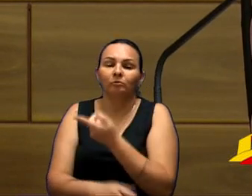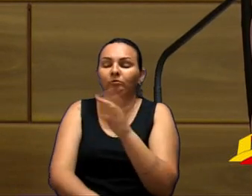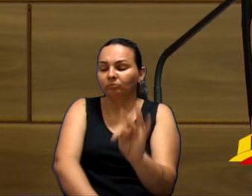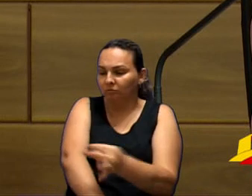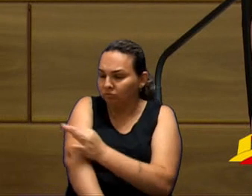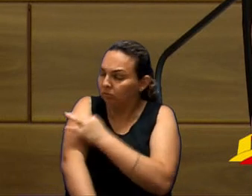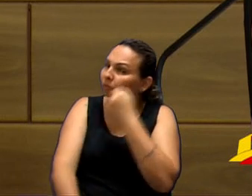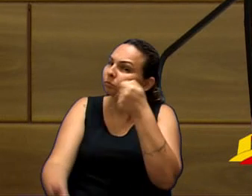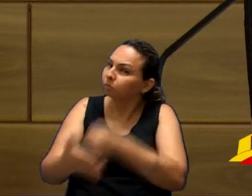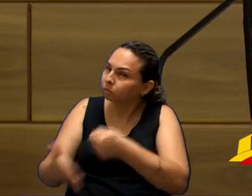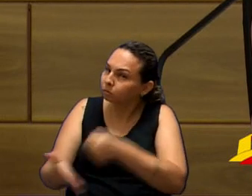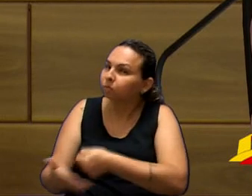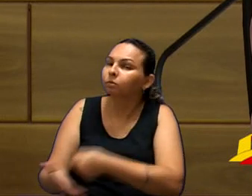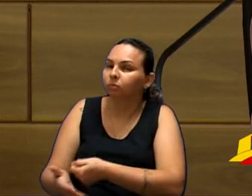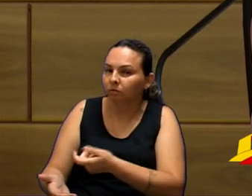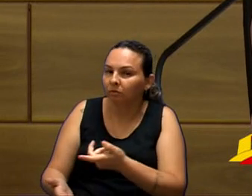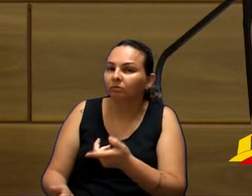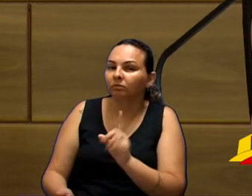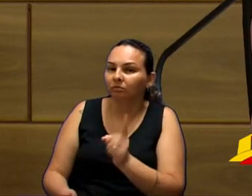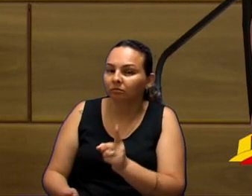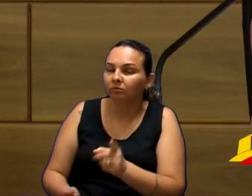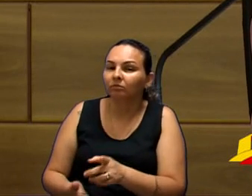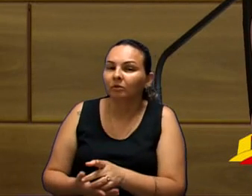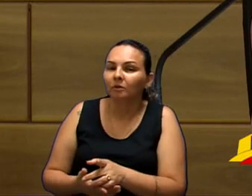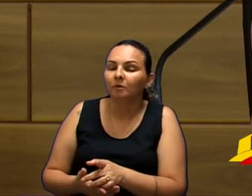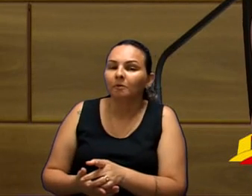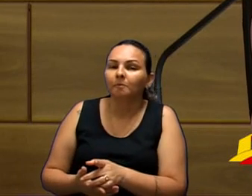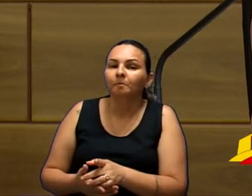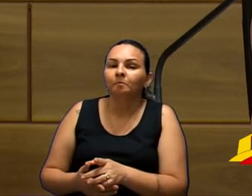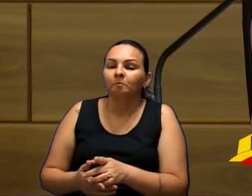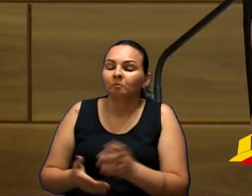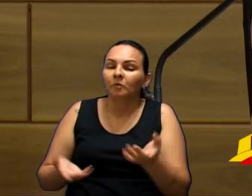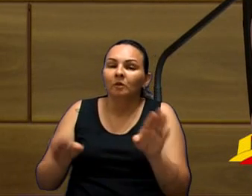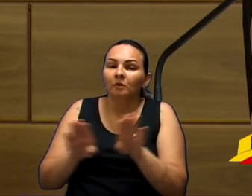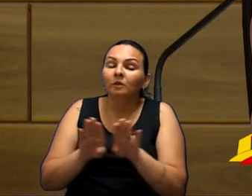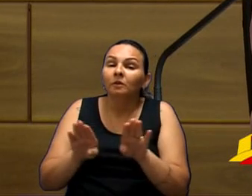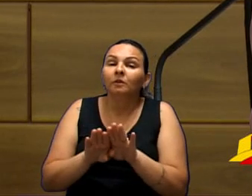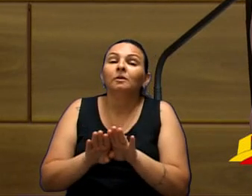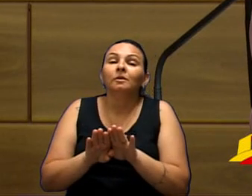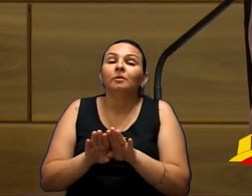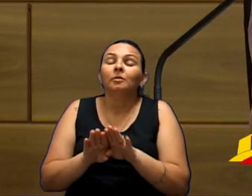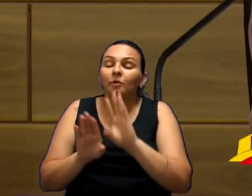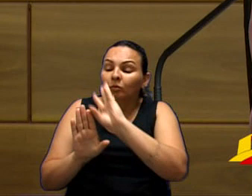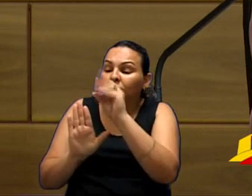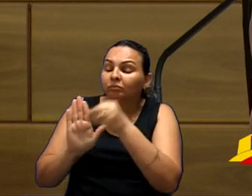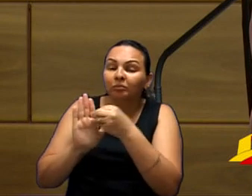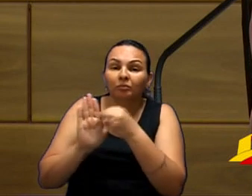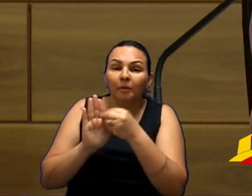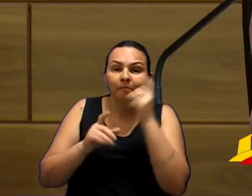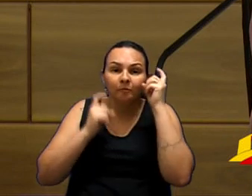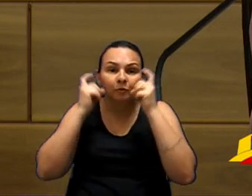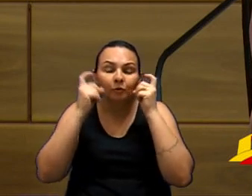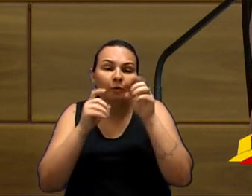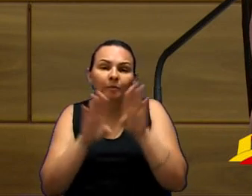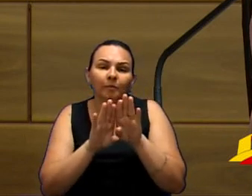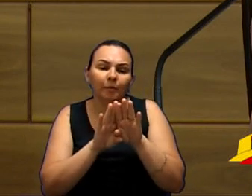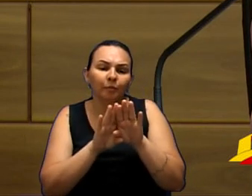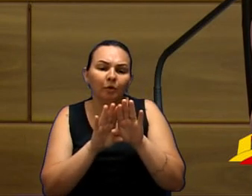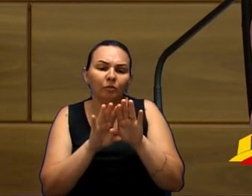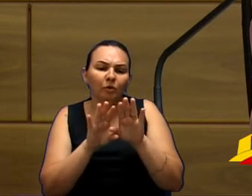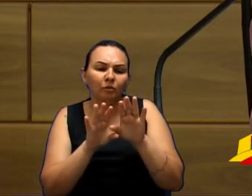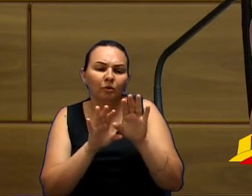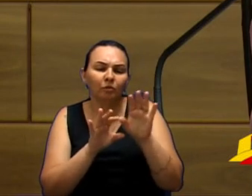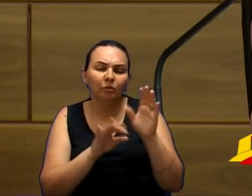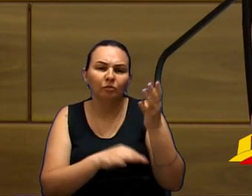extremamente rigoroso inclusive a uma figura na legislação federal que dos preocupa muito que a questão de descaracterização